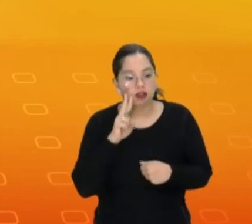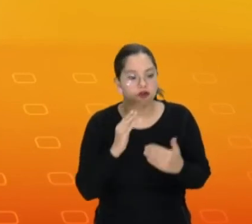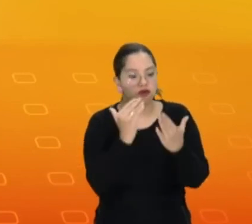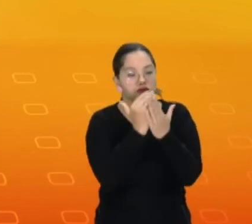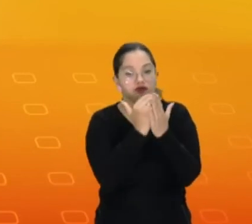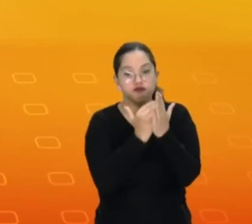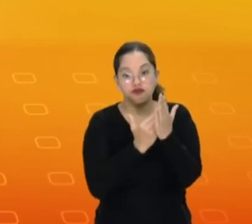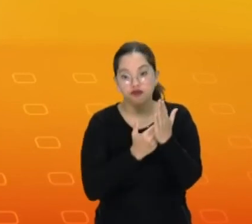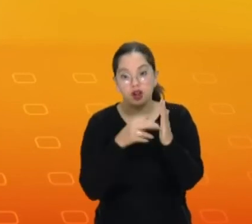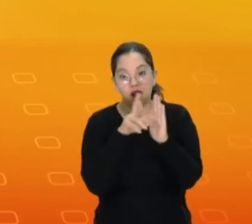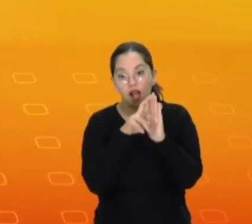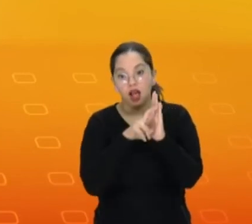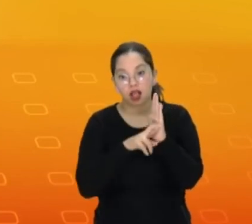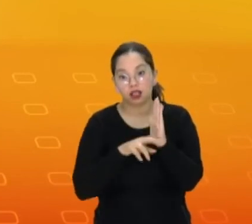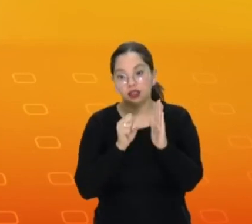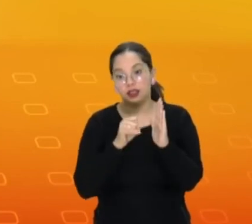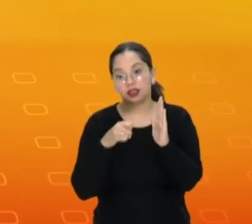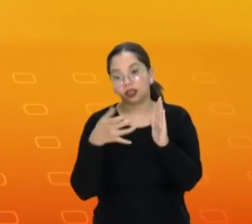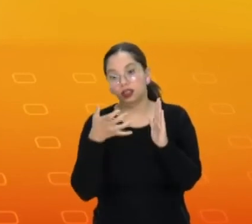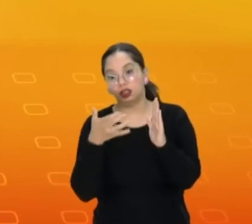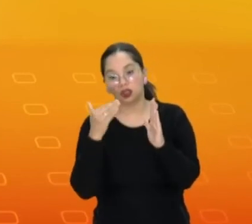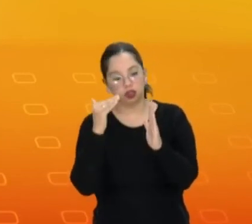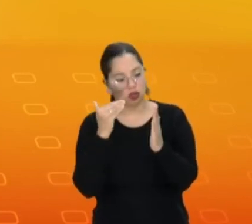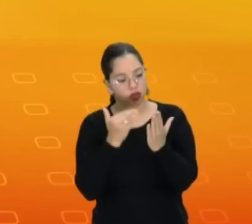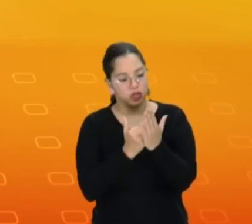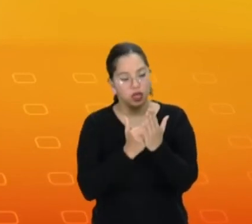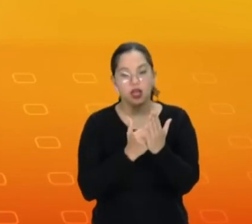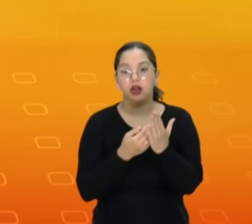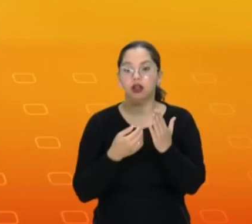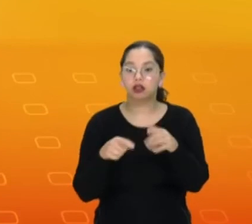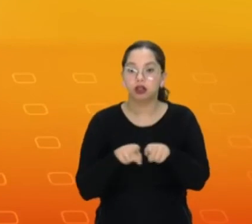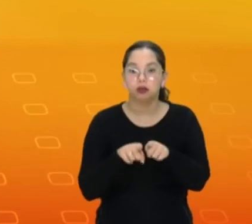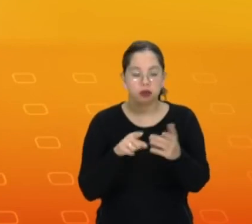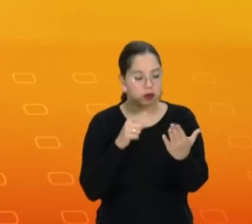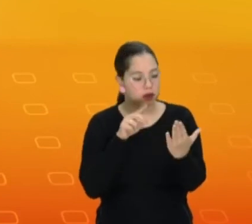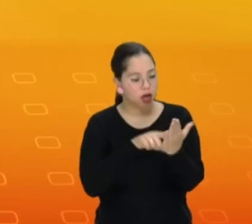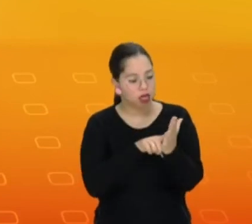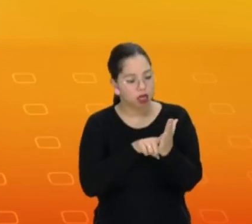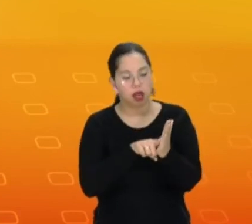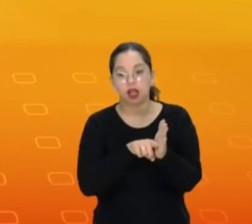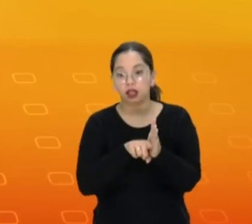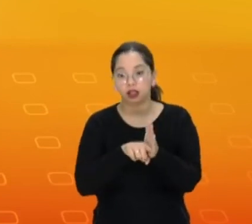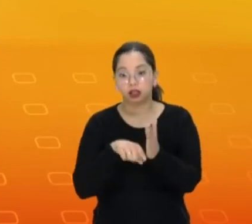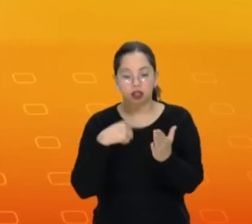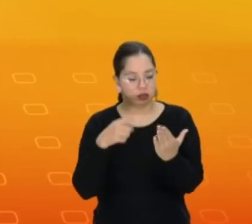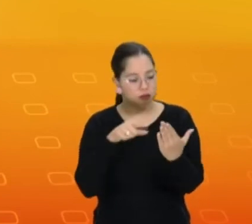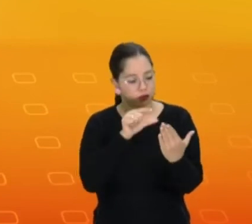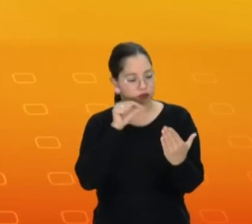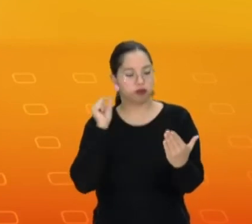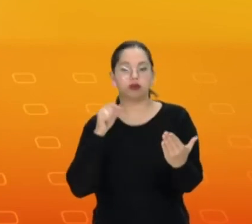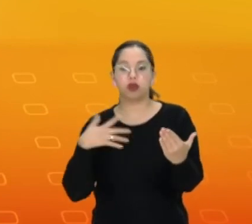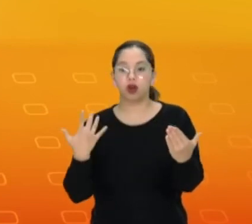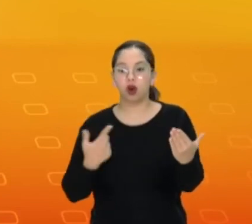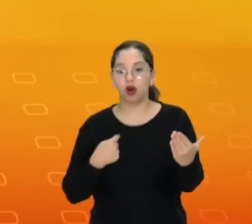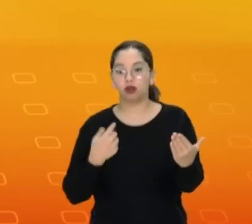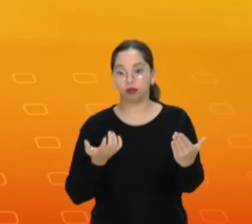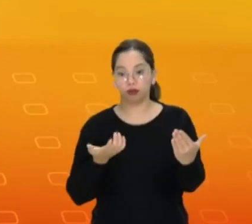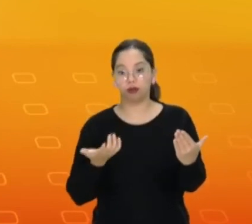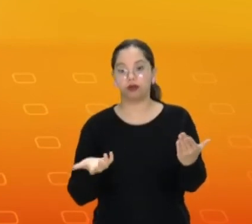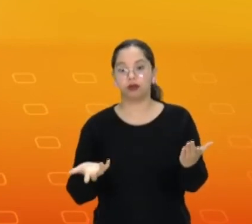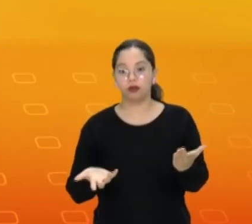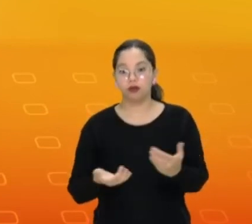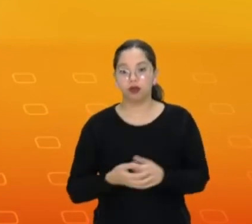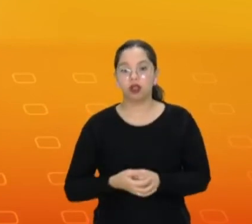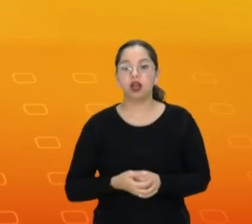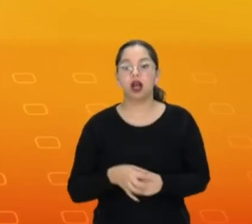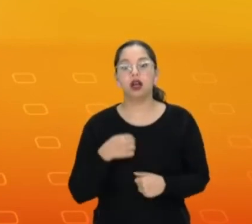aplicação escolher dois provedores de cloud pública para isso então partindo aqui para nossa discussão pessoal queria ver